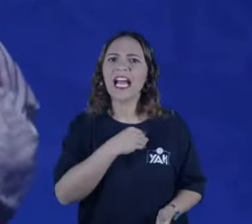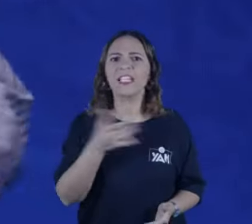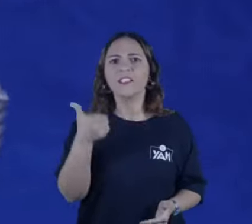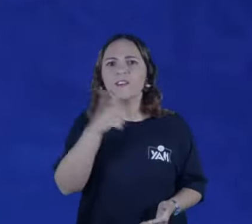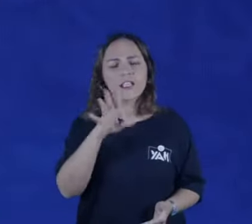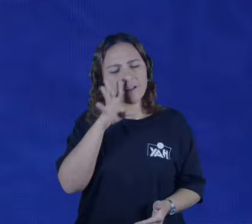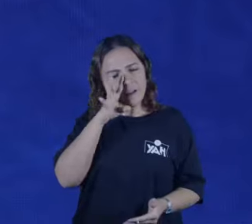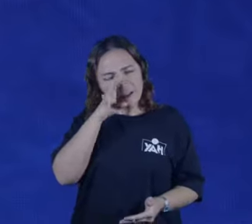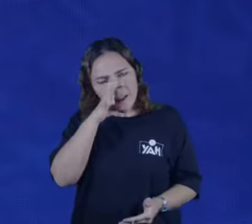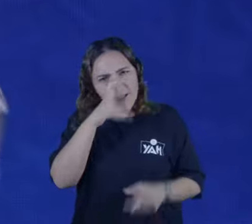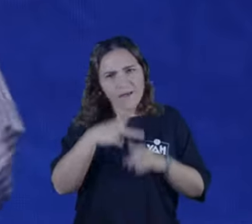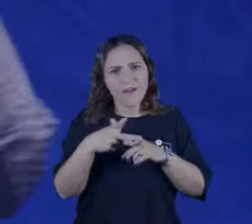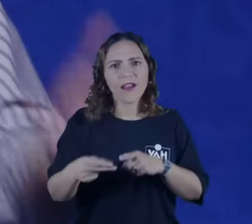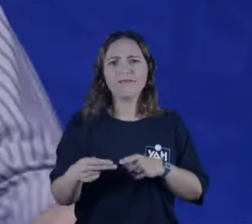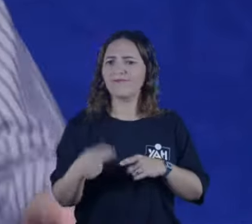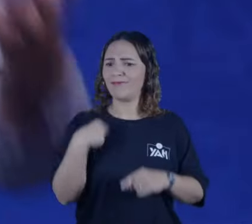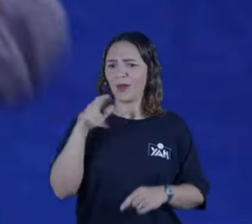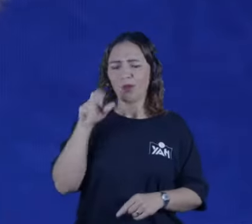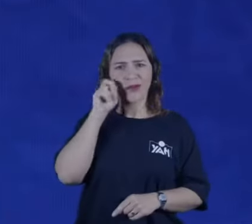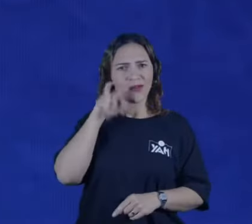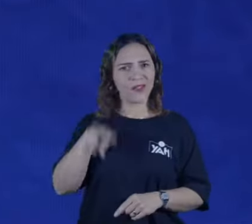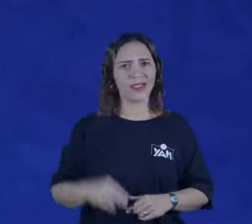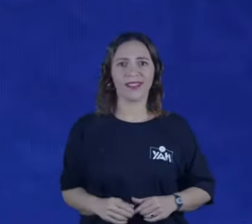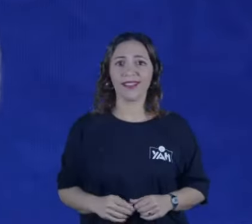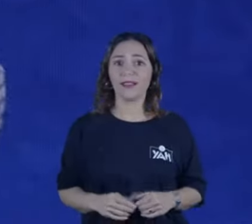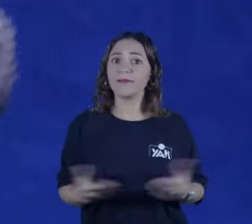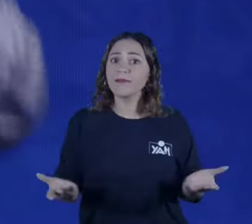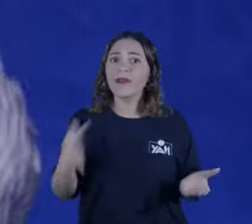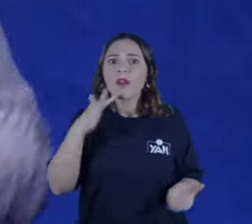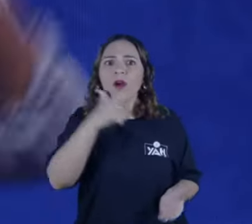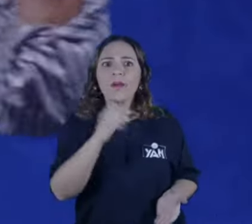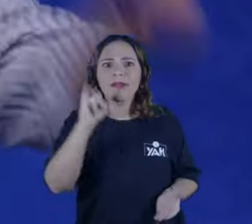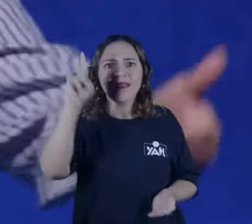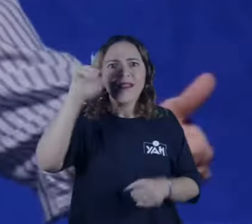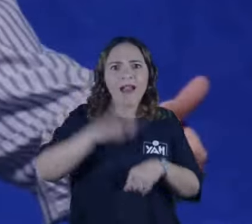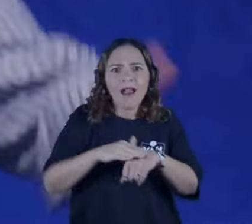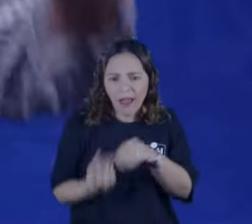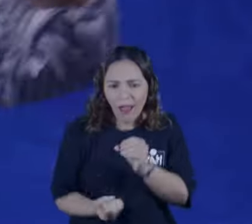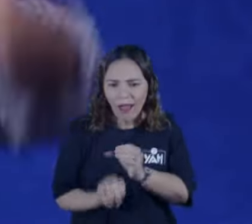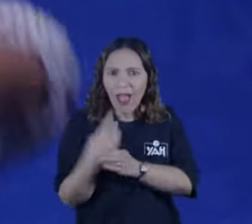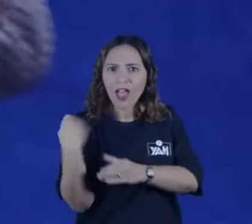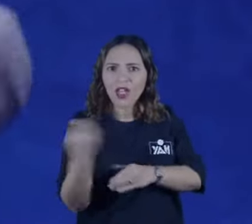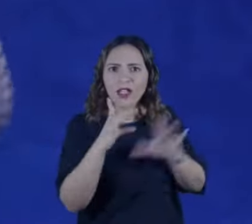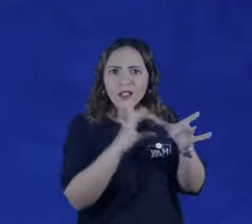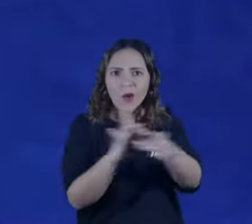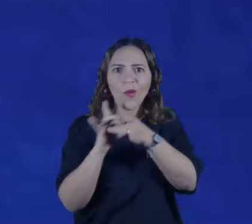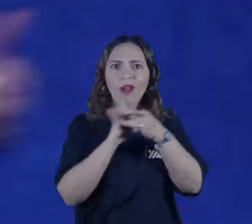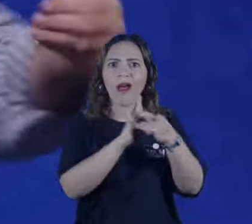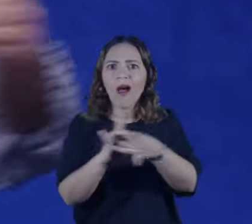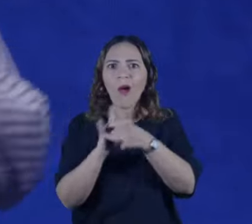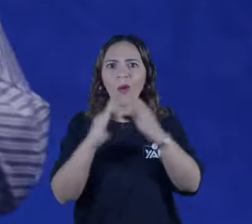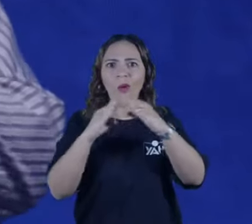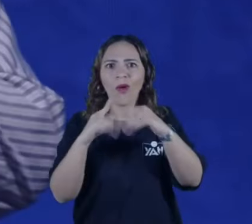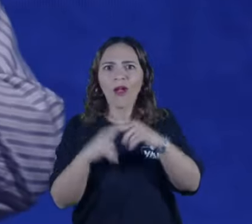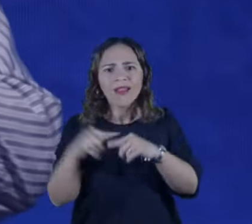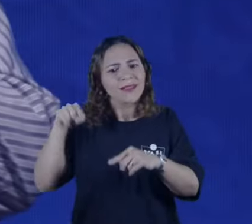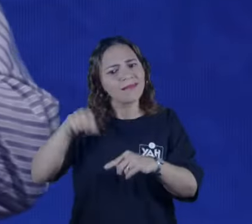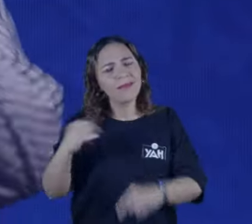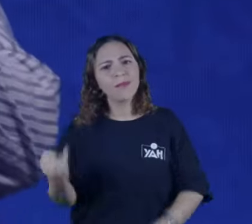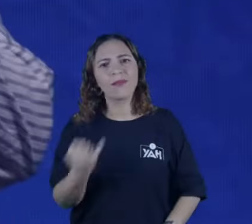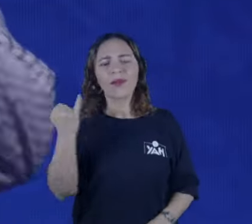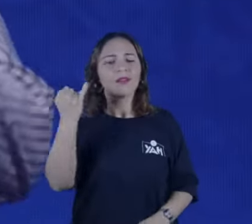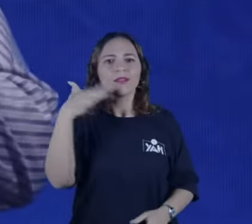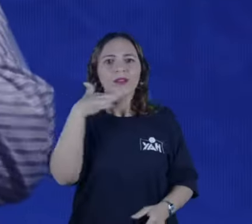Queridos, é óbvio, se Deus fez a você e a mim para vivermos no corpo, então o corpo é muito,